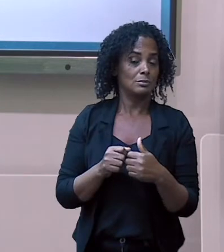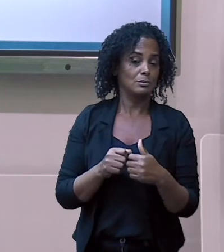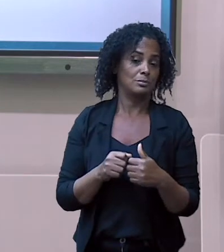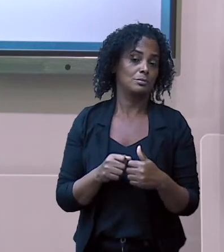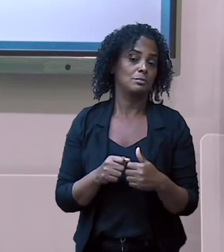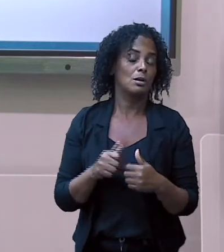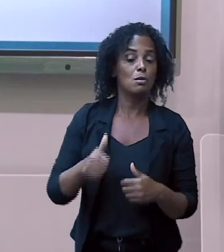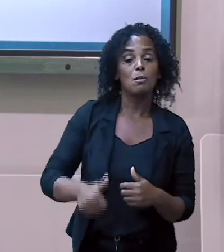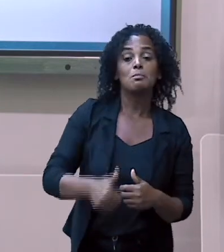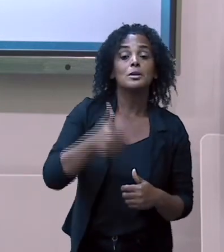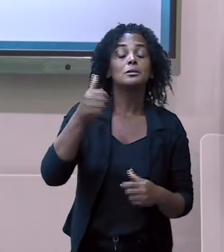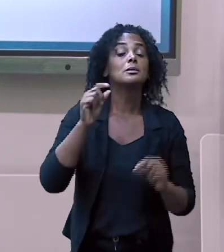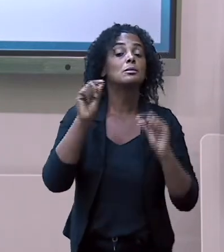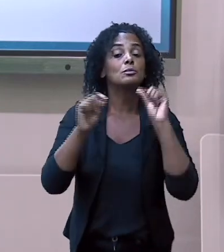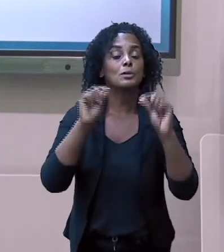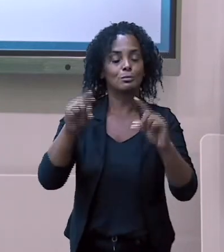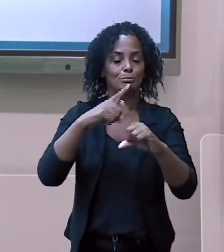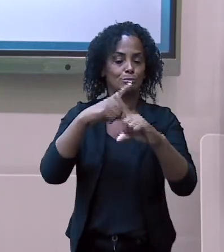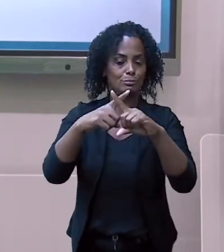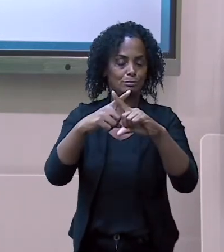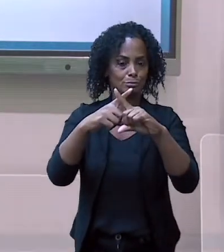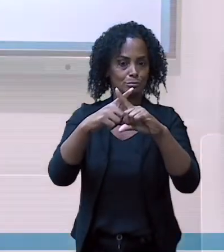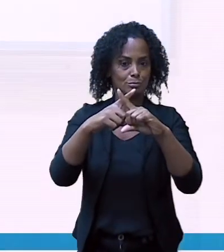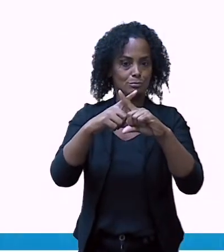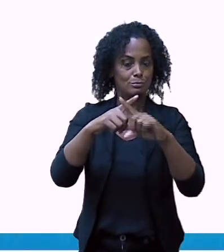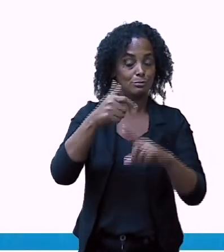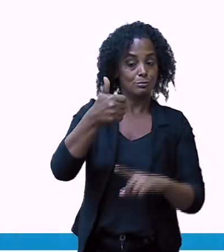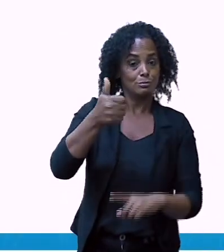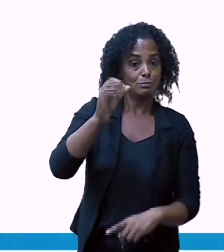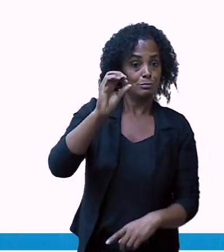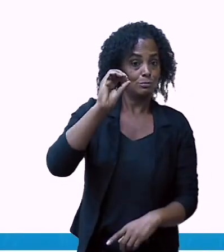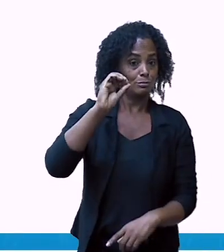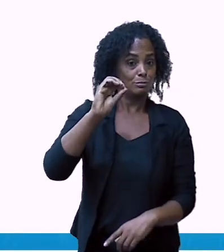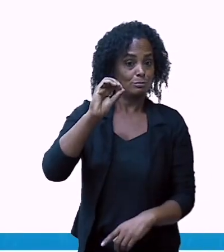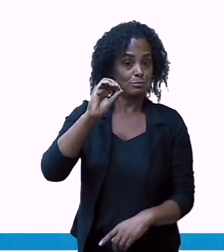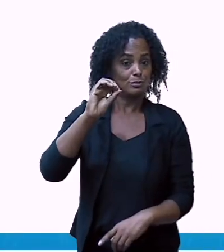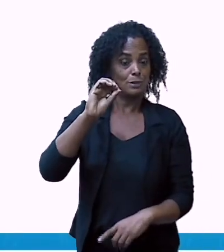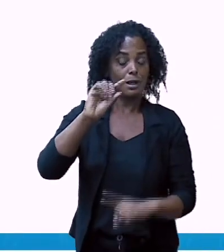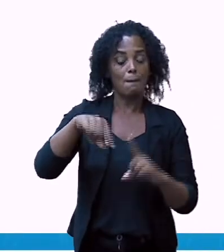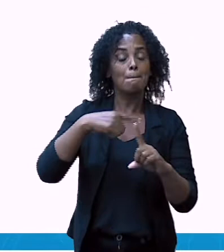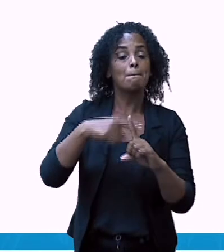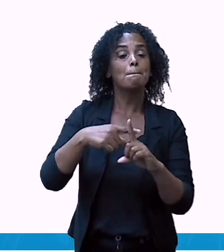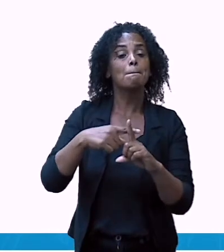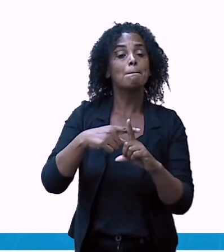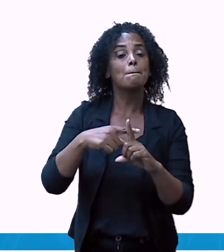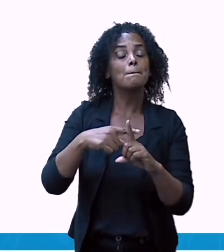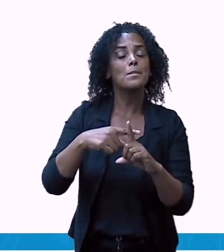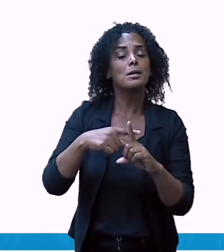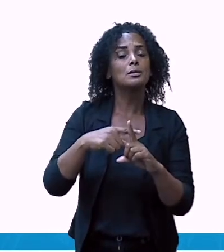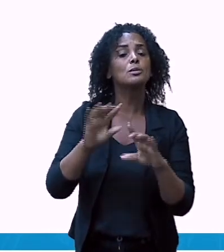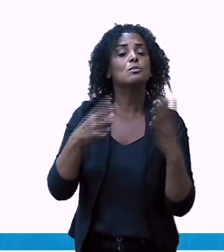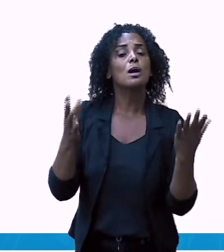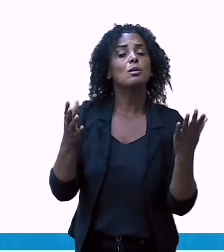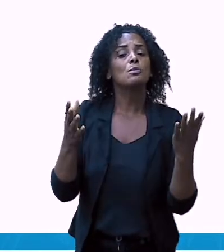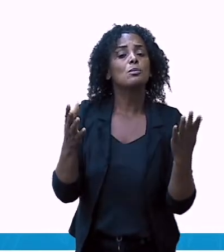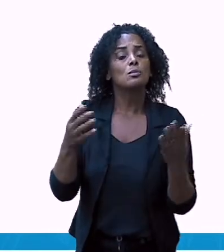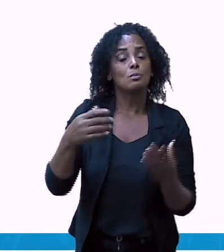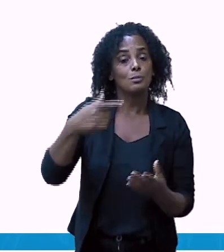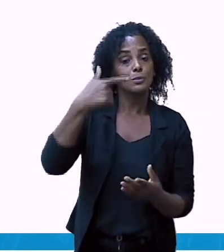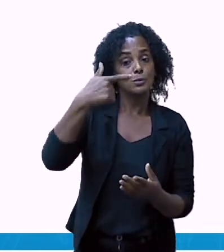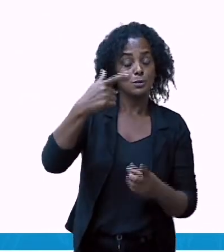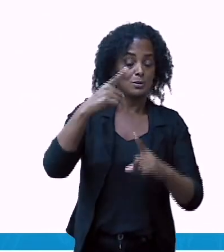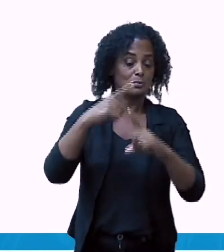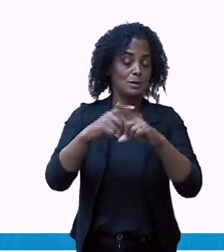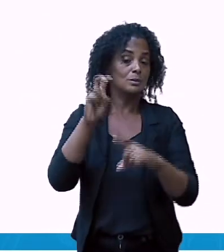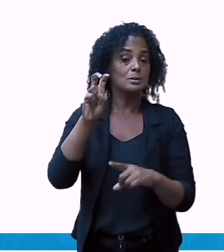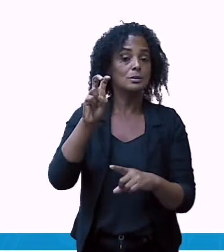aqui. Então, nós vamos começar aqui, ó. 10 mais. Qual o resultado de 2 vezes 5? Também 10.